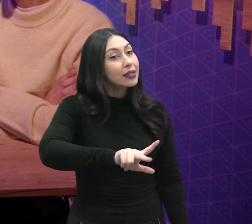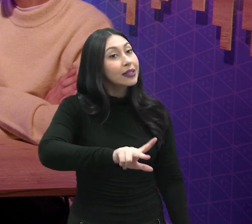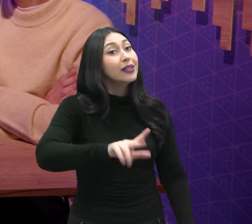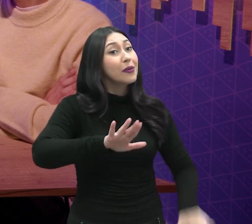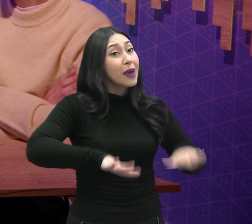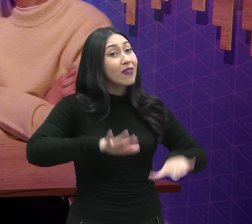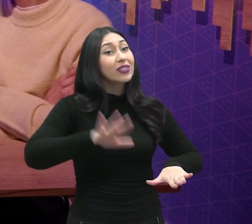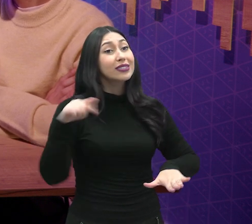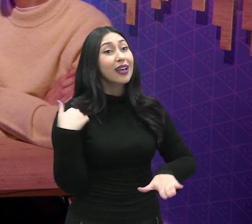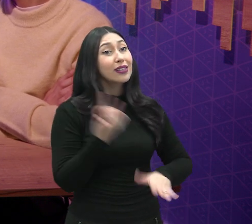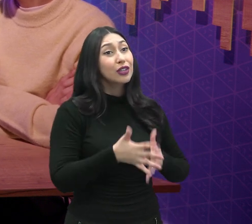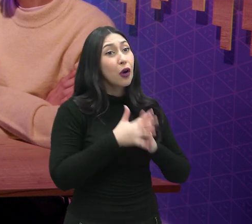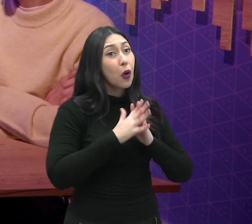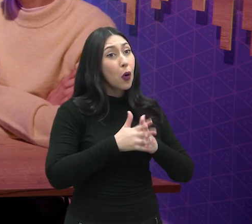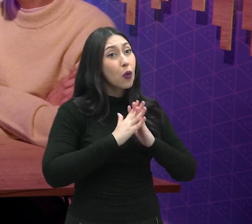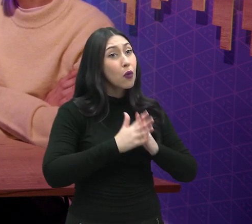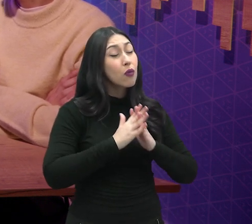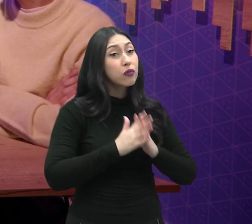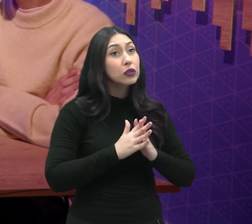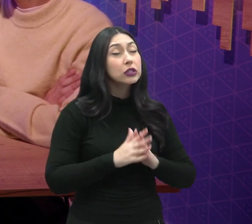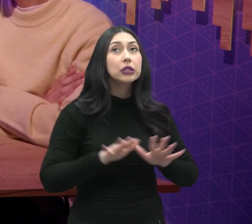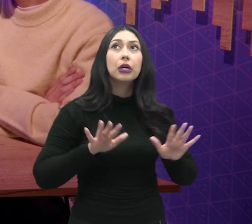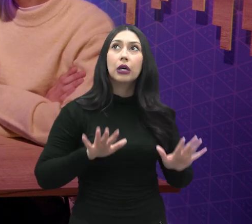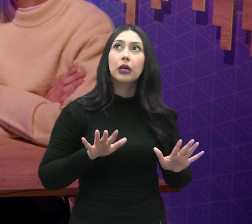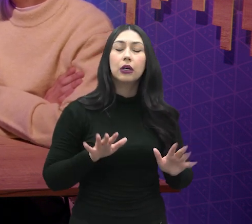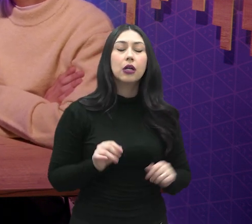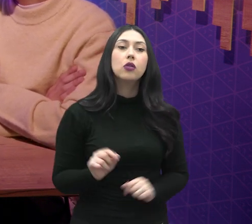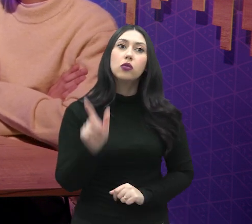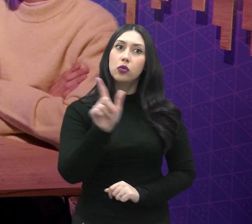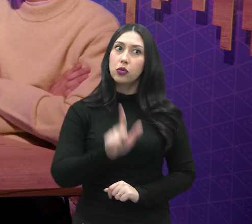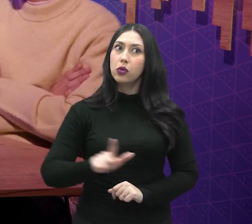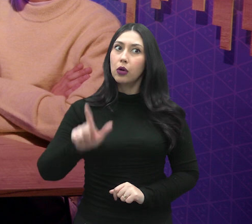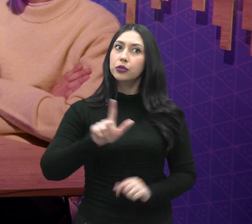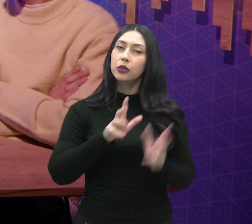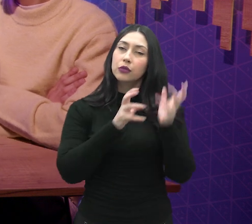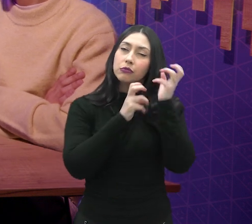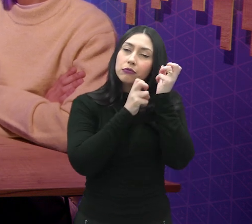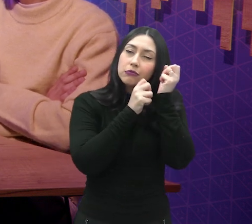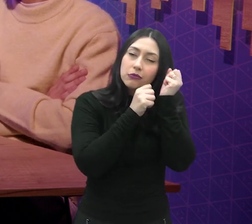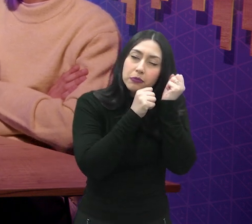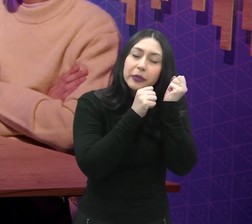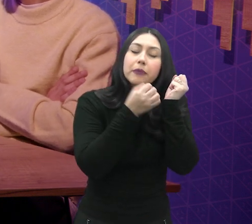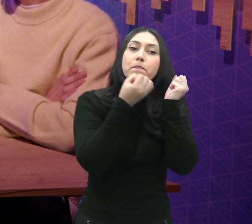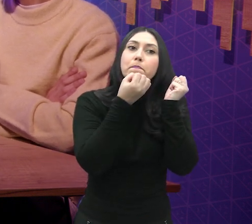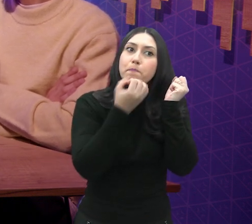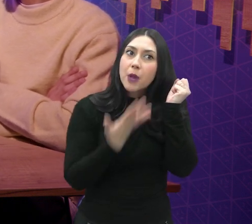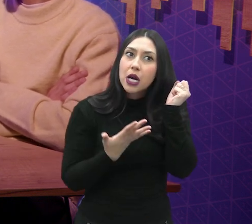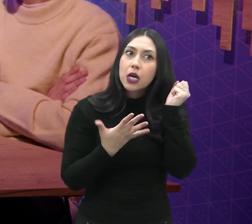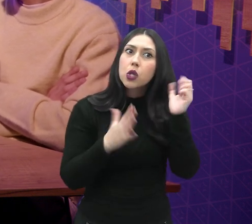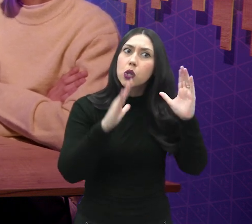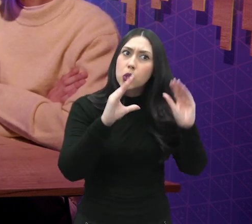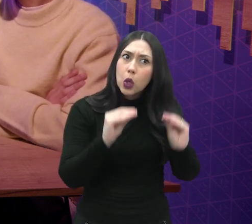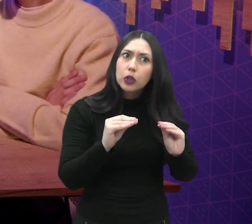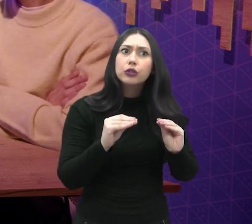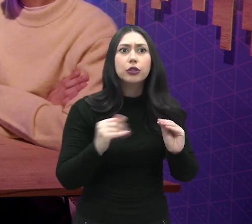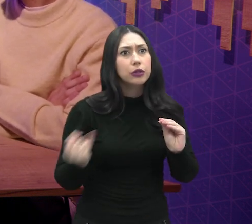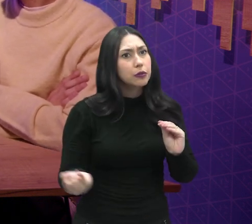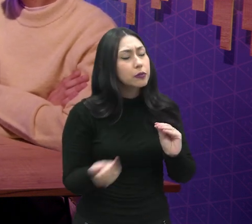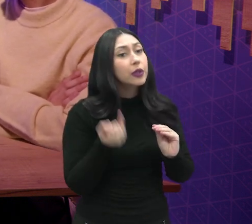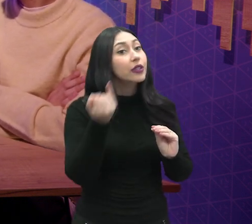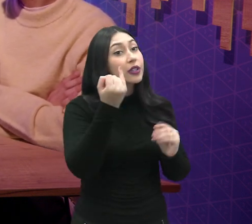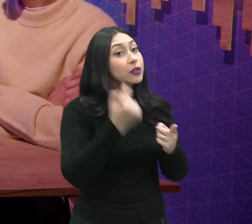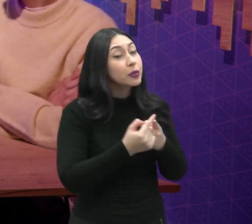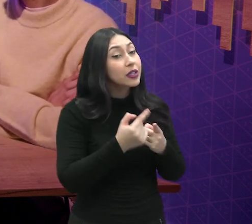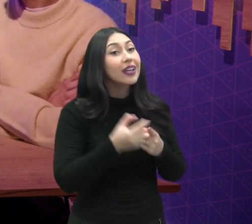eu acho que a gente confunde muito isso, né? Achar que se a gente teve... Lógico, é muito importante a gente ter uma boa noite de sono. Se a gente não dormir